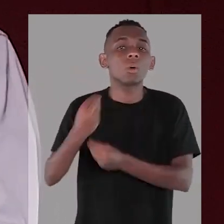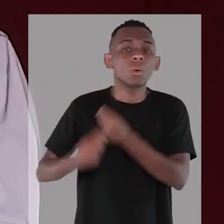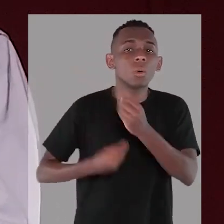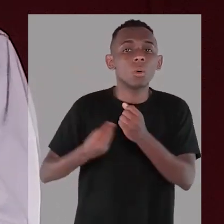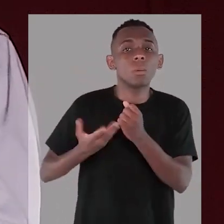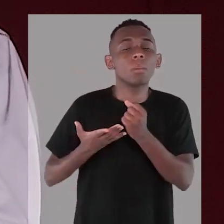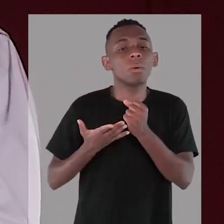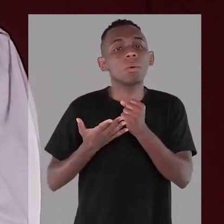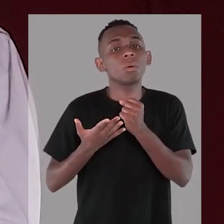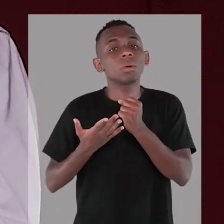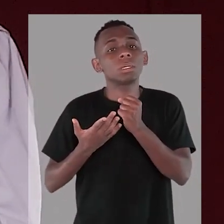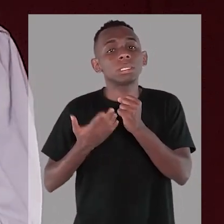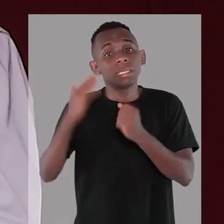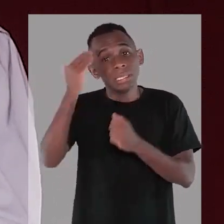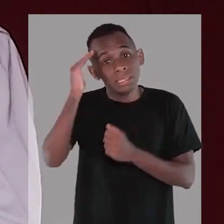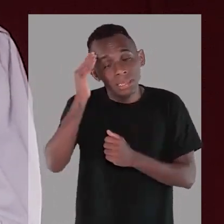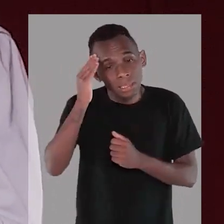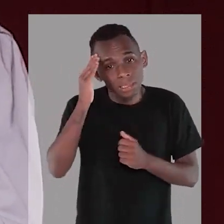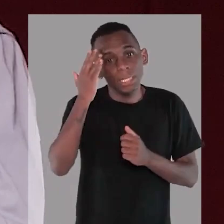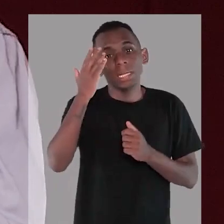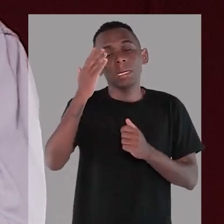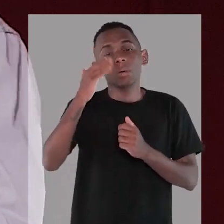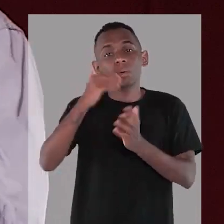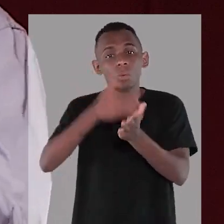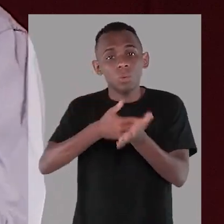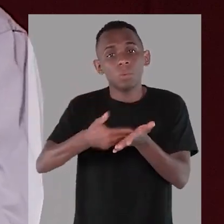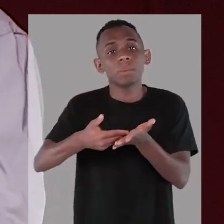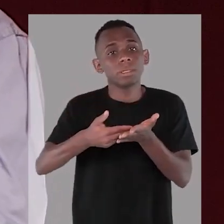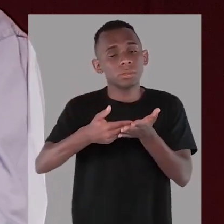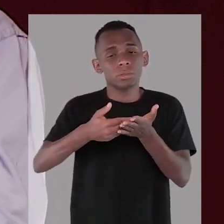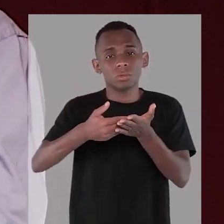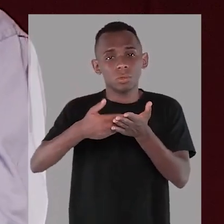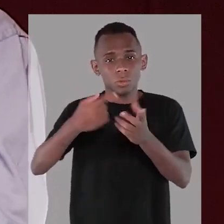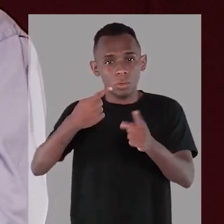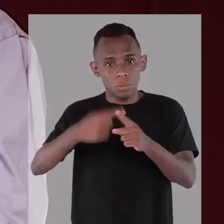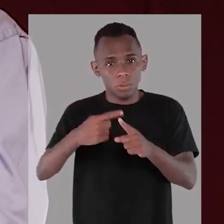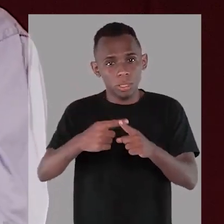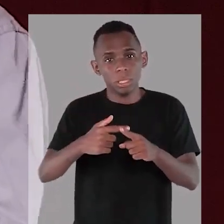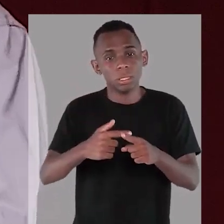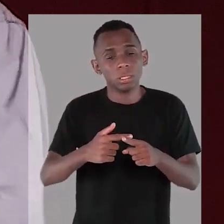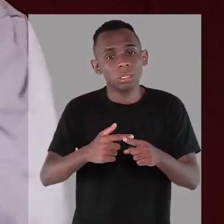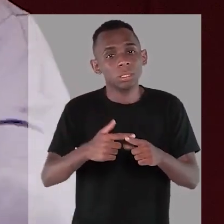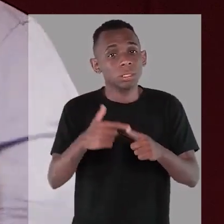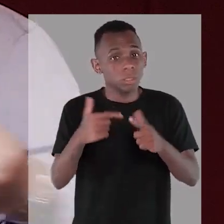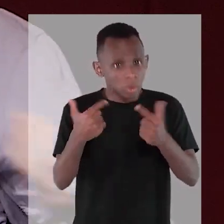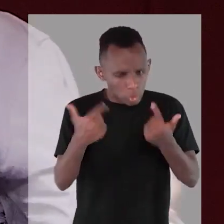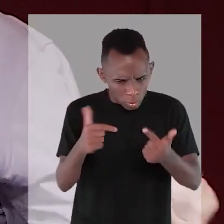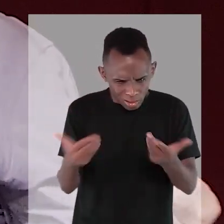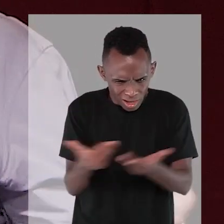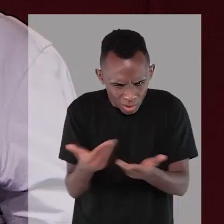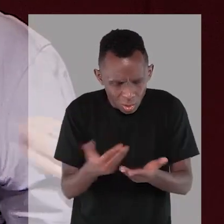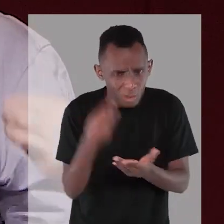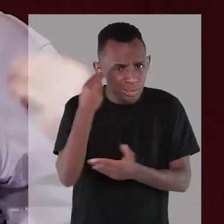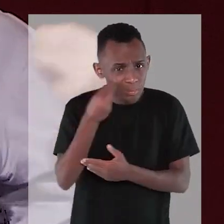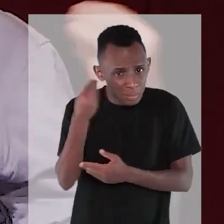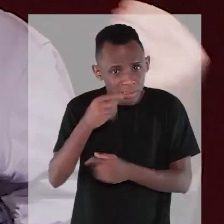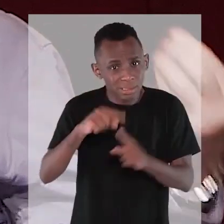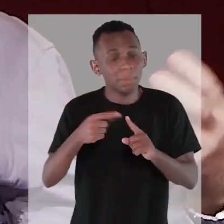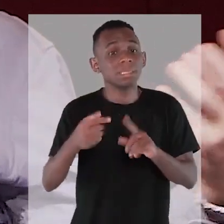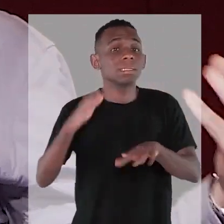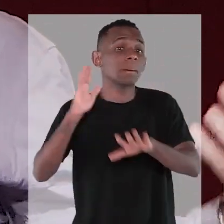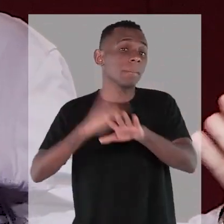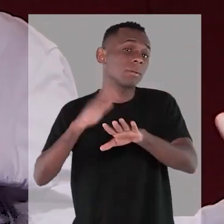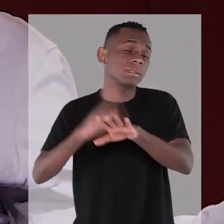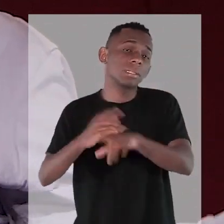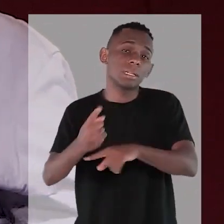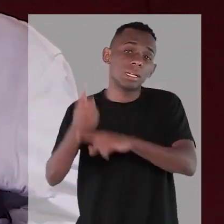no presente. Porque, é claro, não existe presente no vazio. Né? Ele tem sempre um lastro e a ação humana